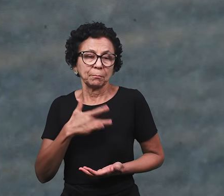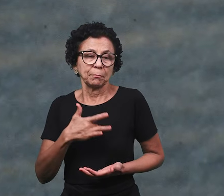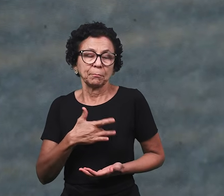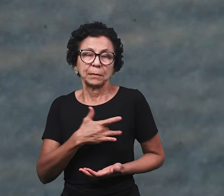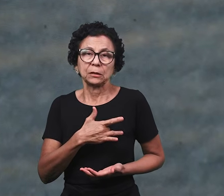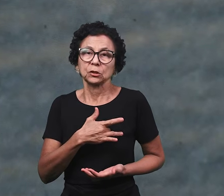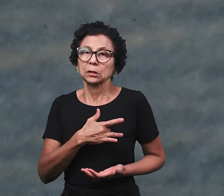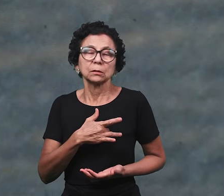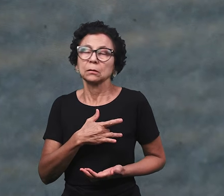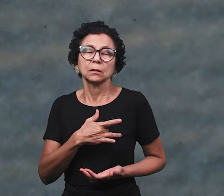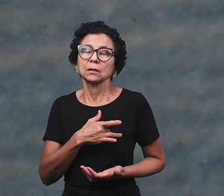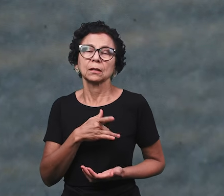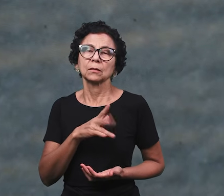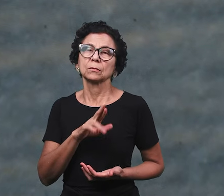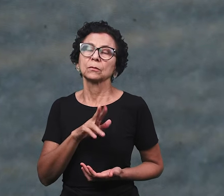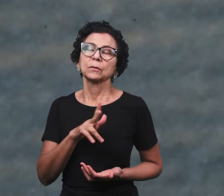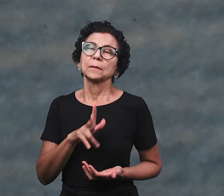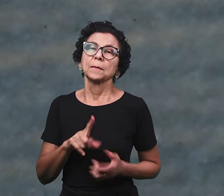partir